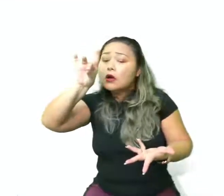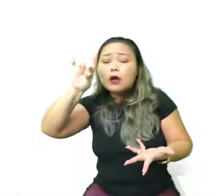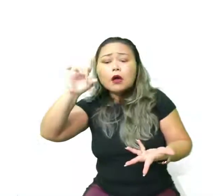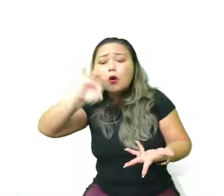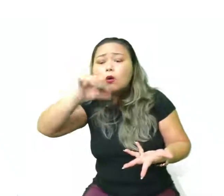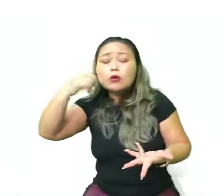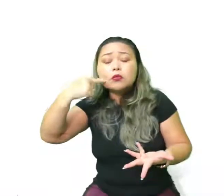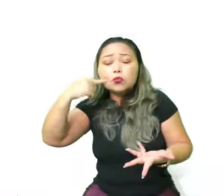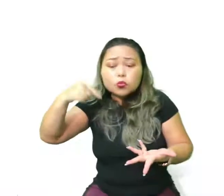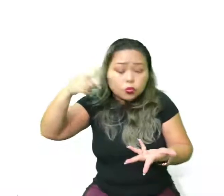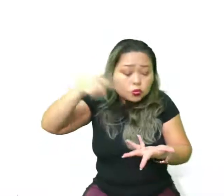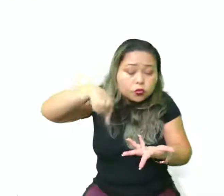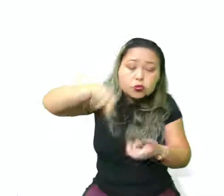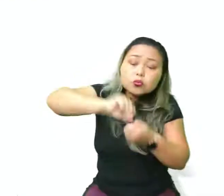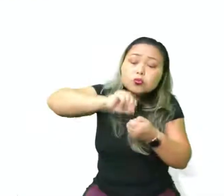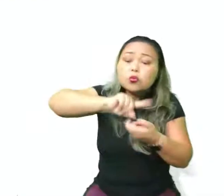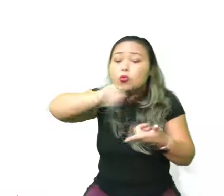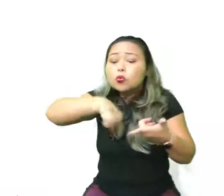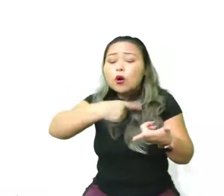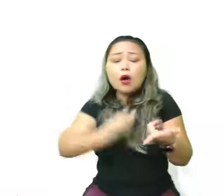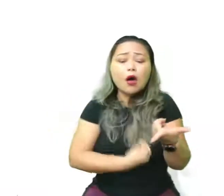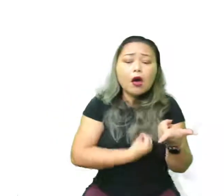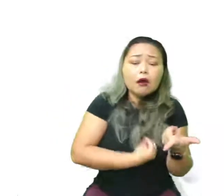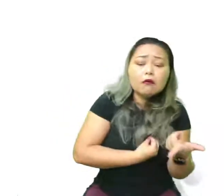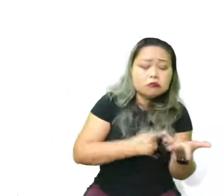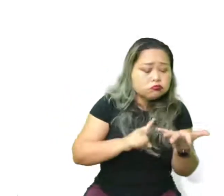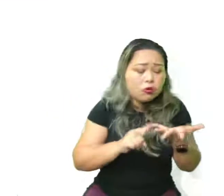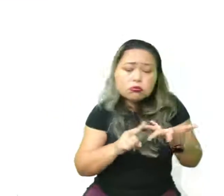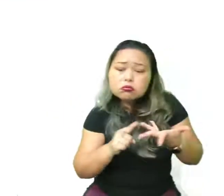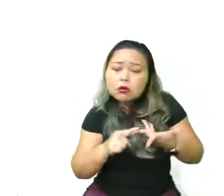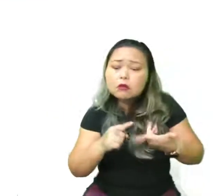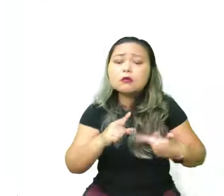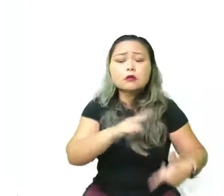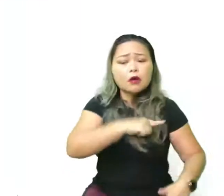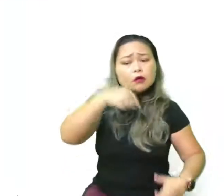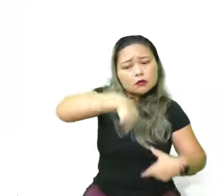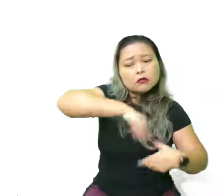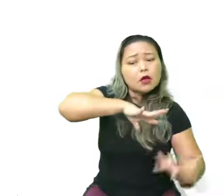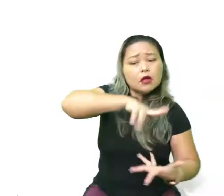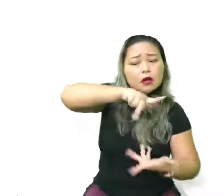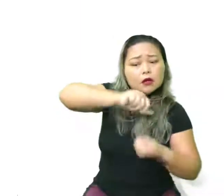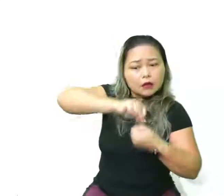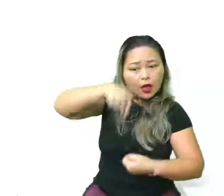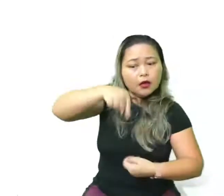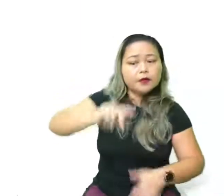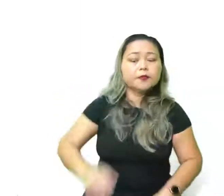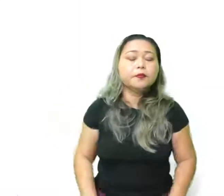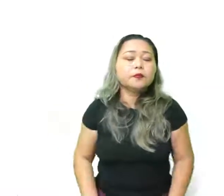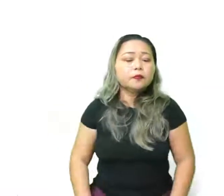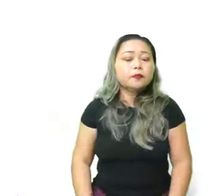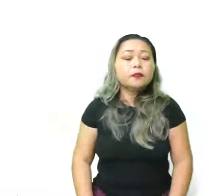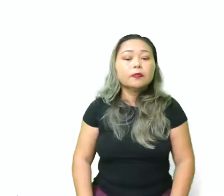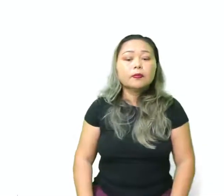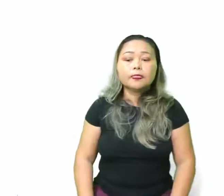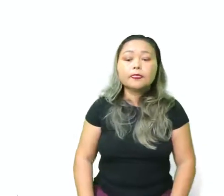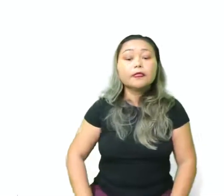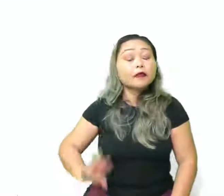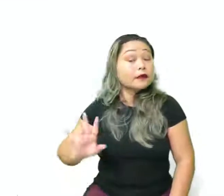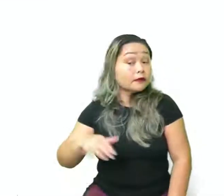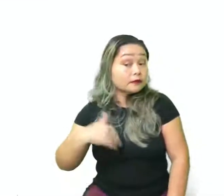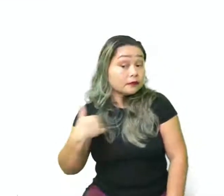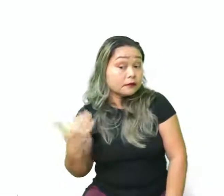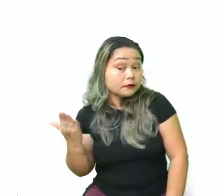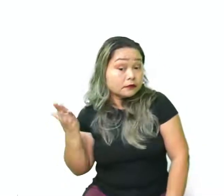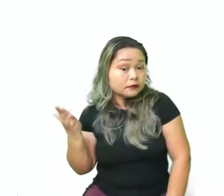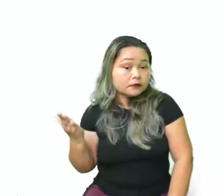nós conhecemos até hoje, todas as formas de vida, todos os elementos presentes na Terra. Desculpa. E nós